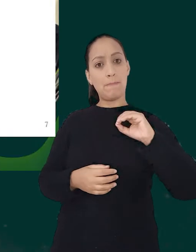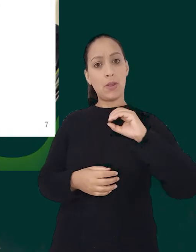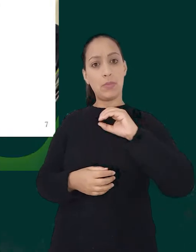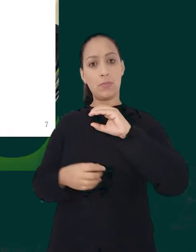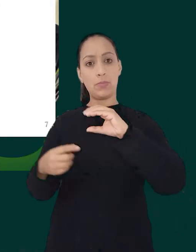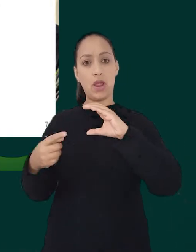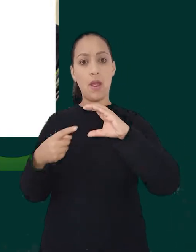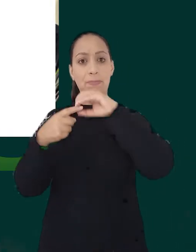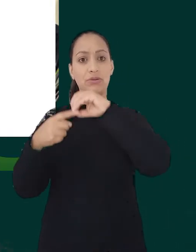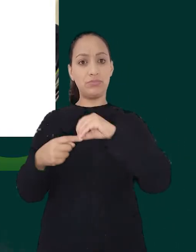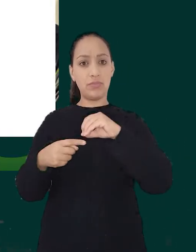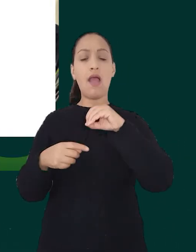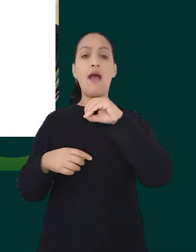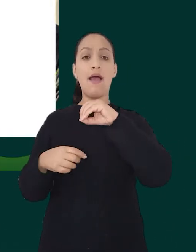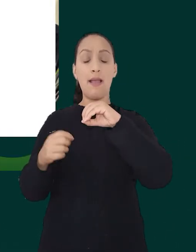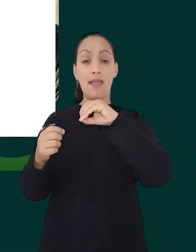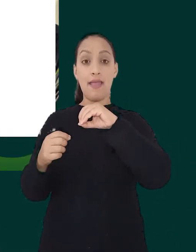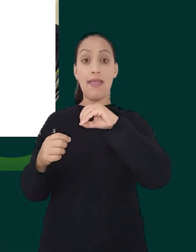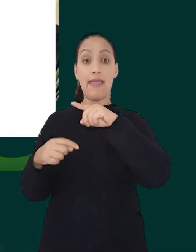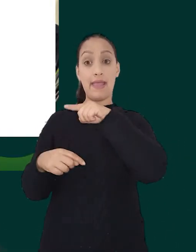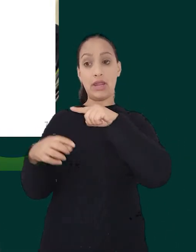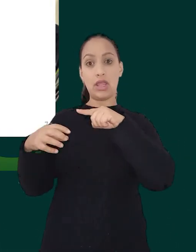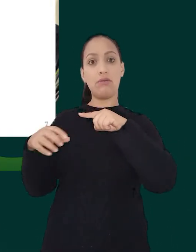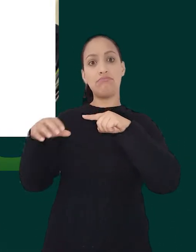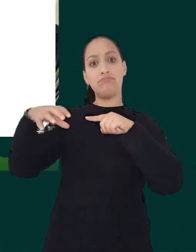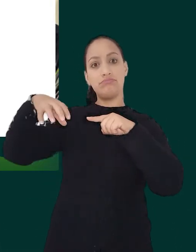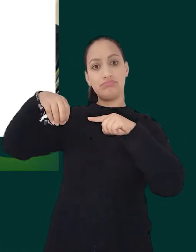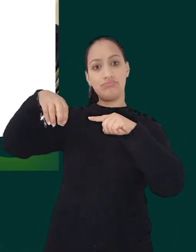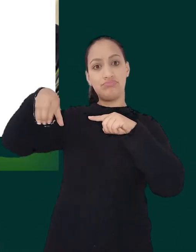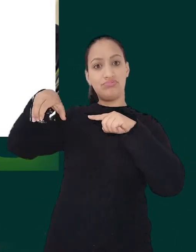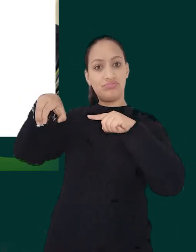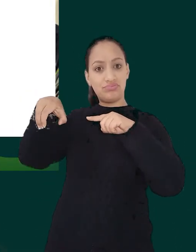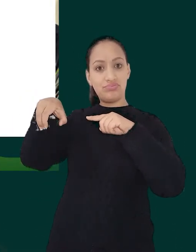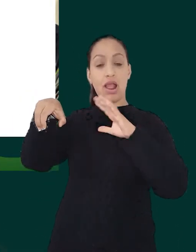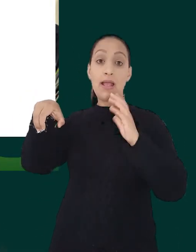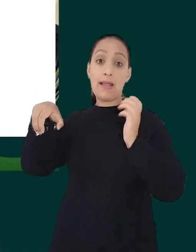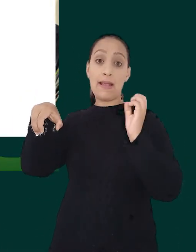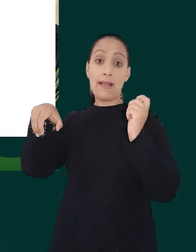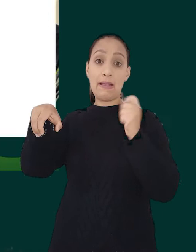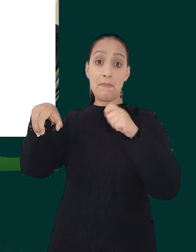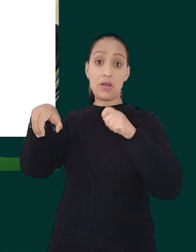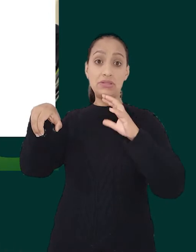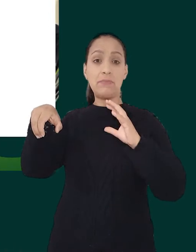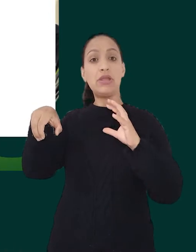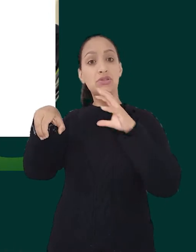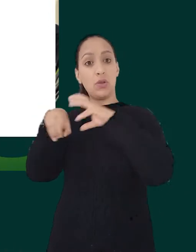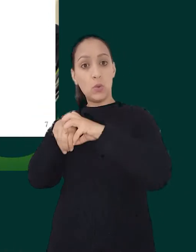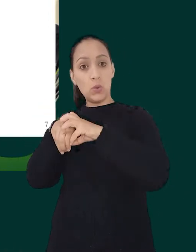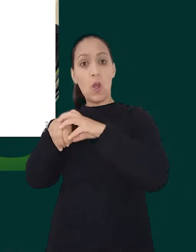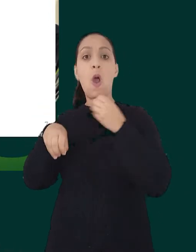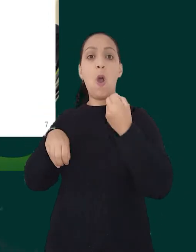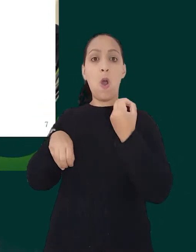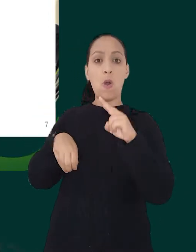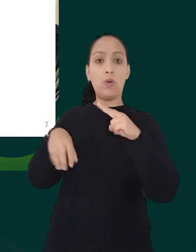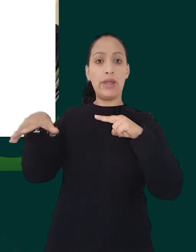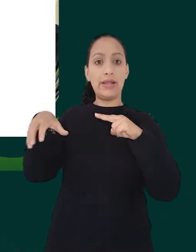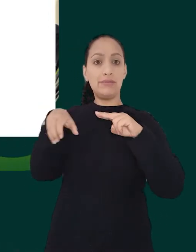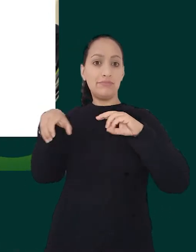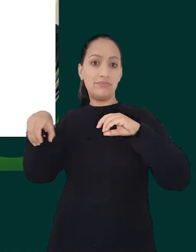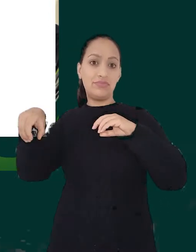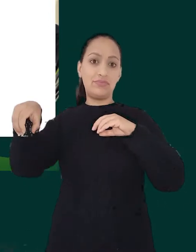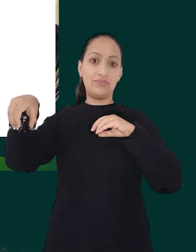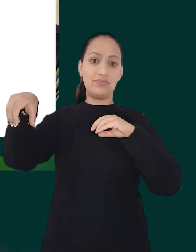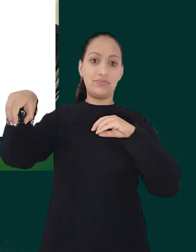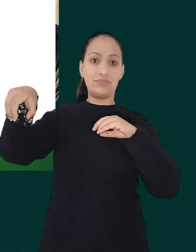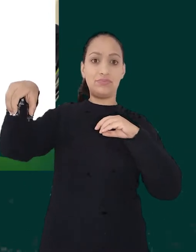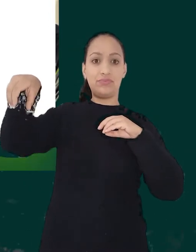que pode ser comestível e ele passa a evadir, ele passa a escapar. Só que a velocidade dele também